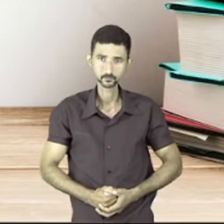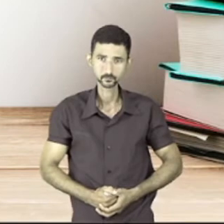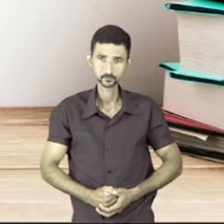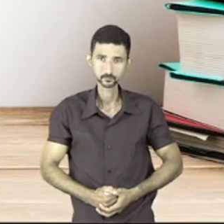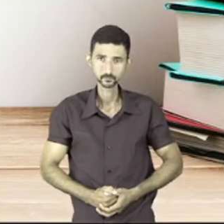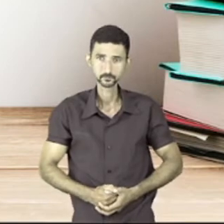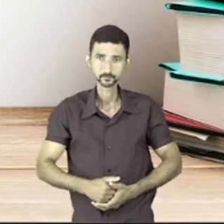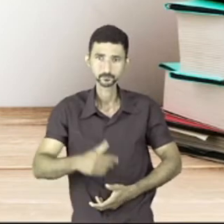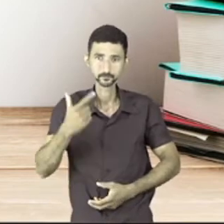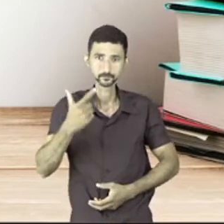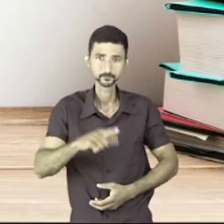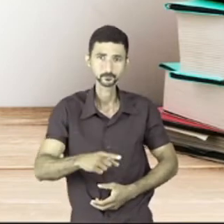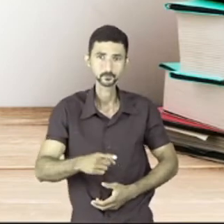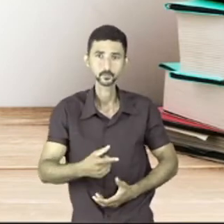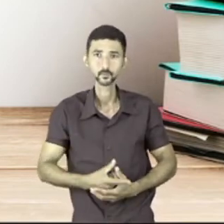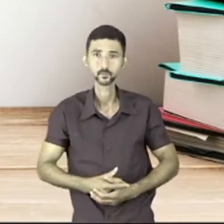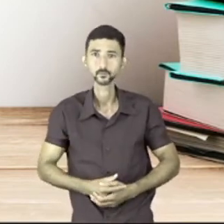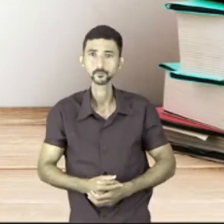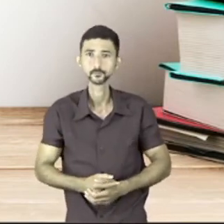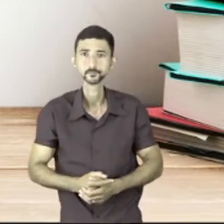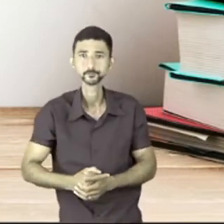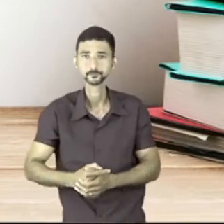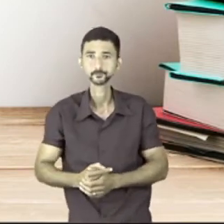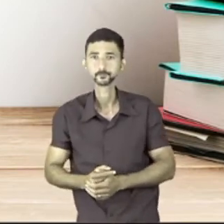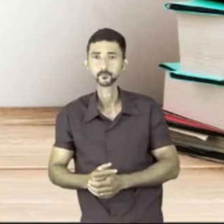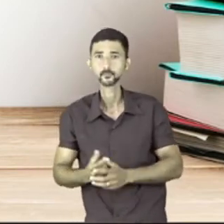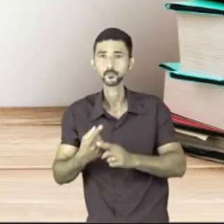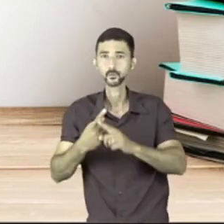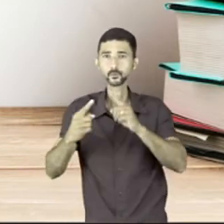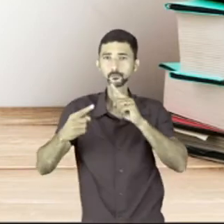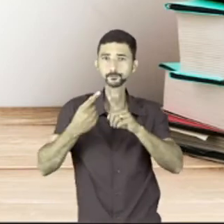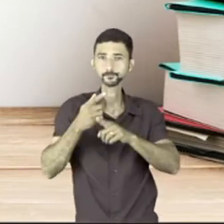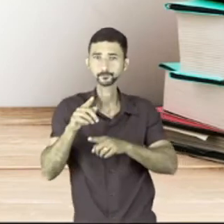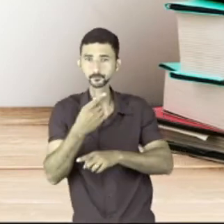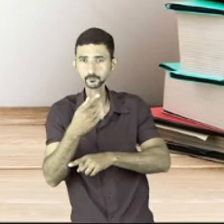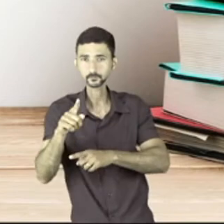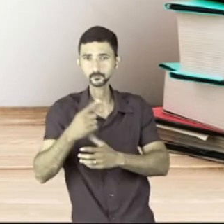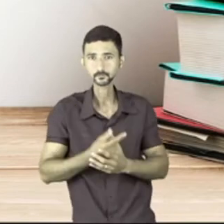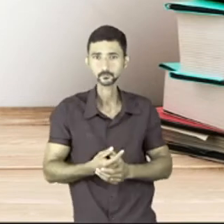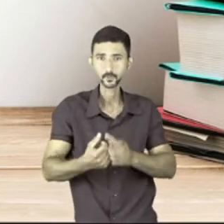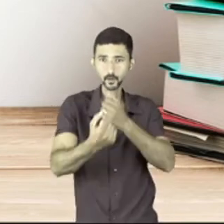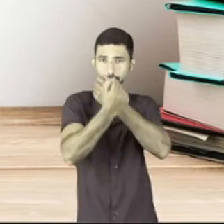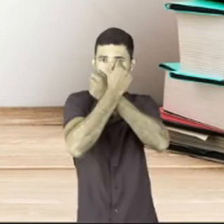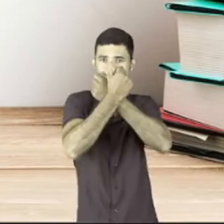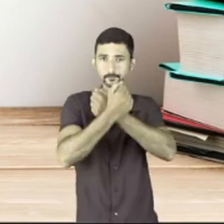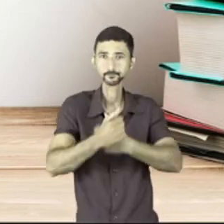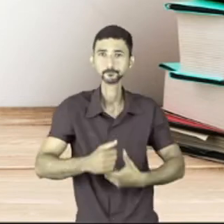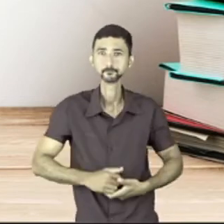E novamente, ó, movimento de esquiva.